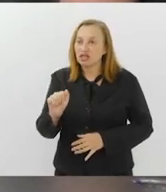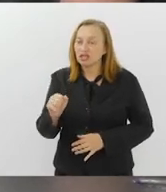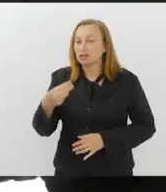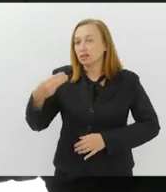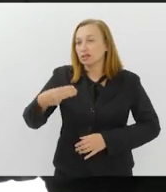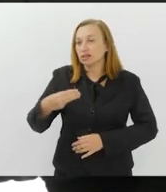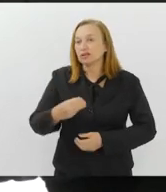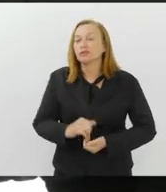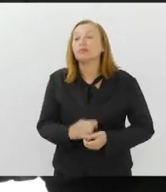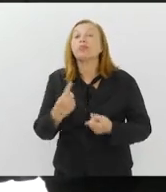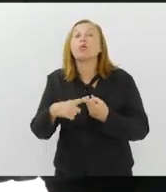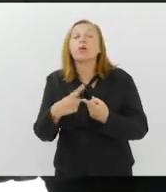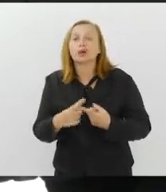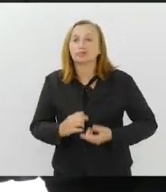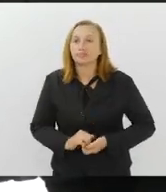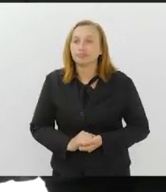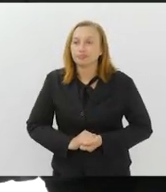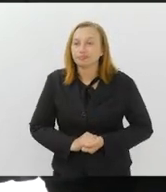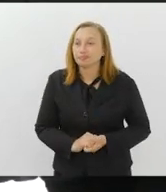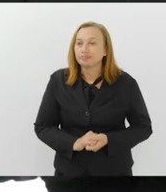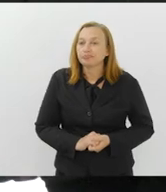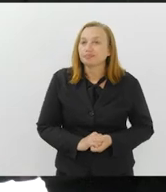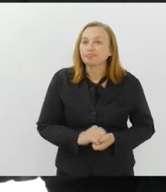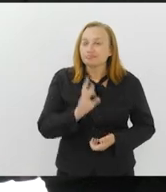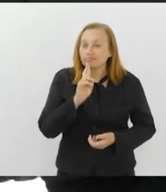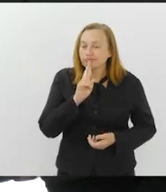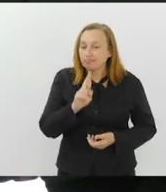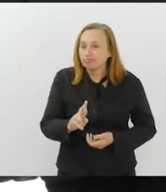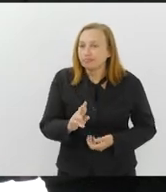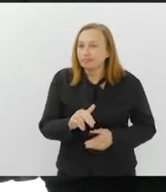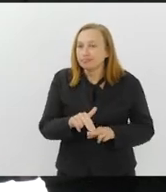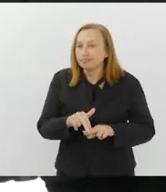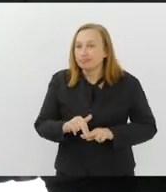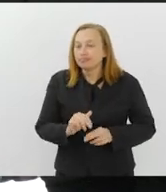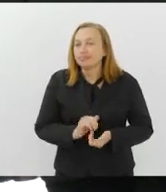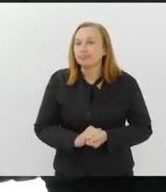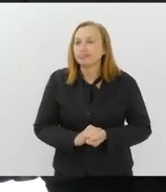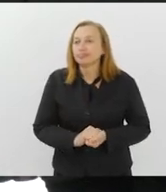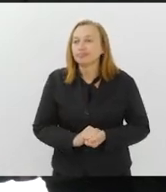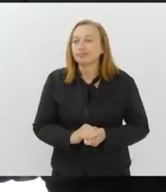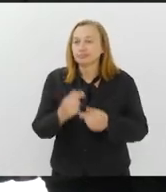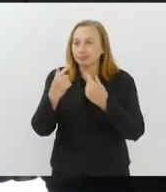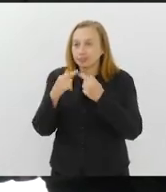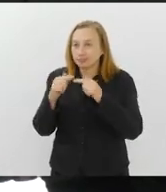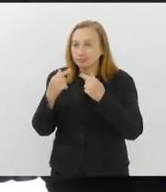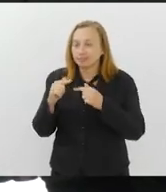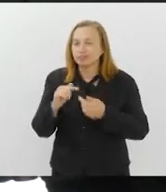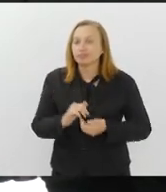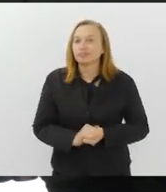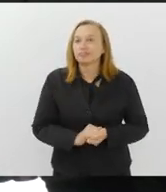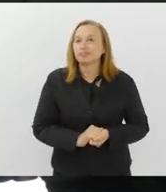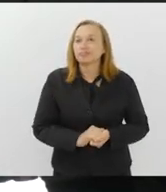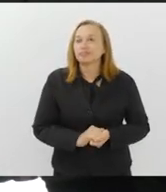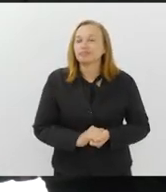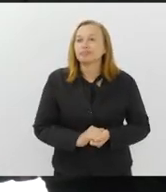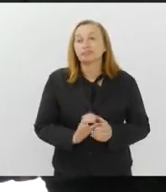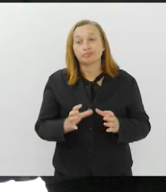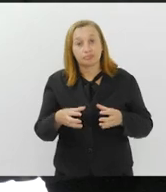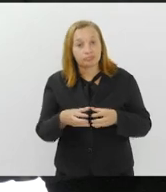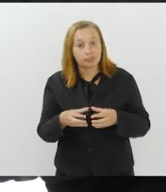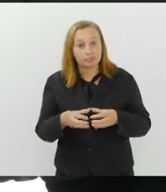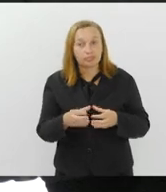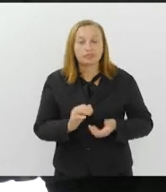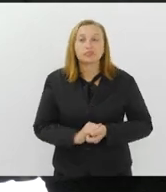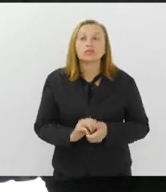Sr. Paulo. Na verdade, deputada, a resposta se deu em razão da próprio questionamento que foi feito por essa comissão.